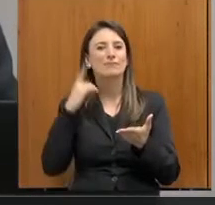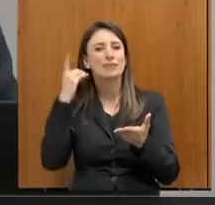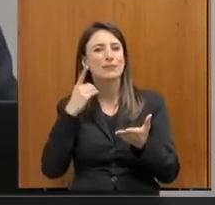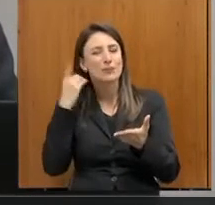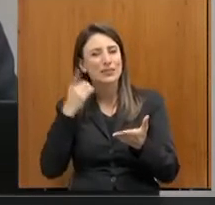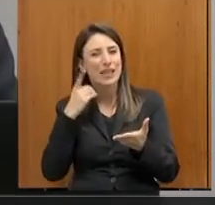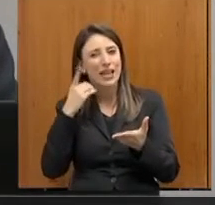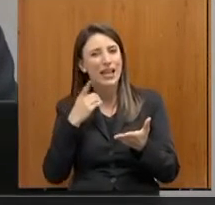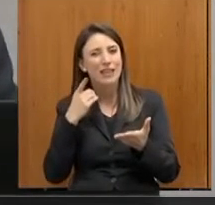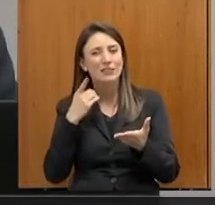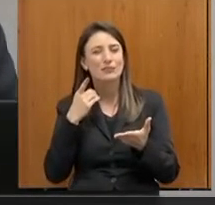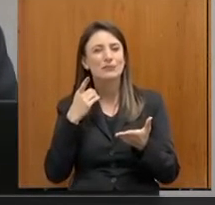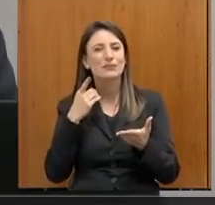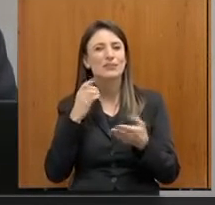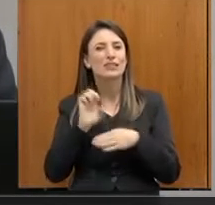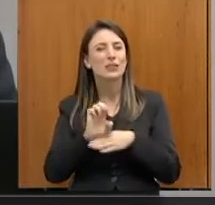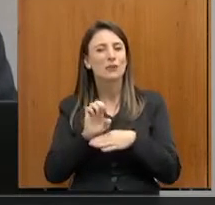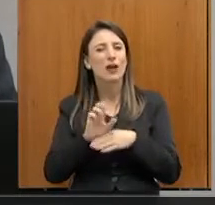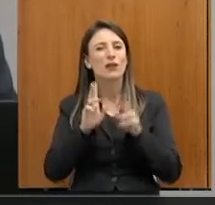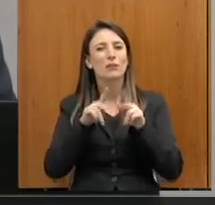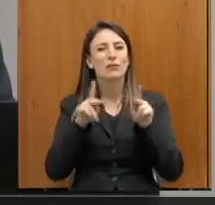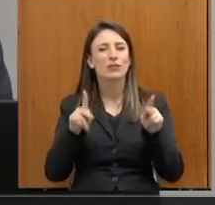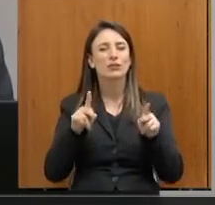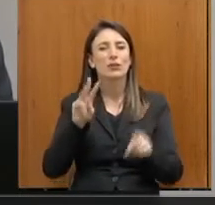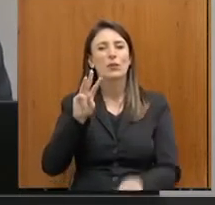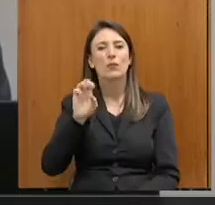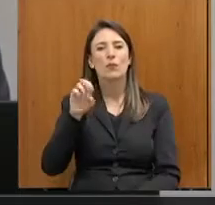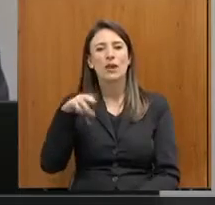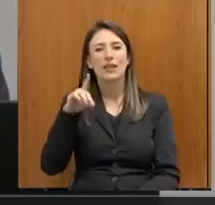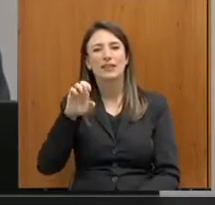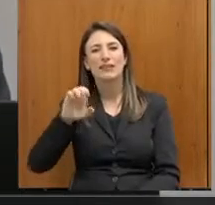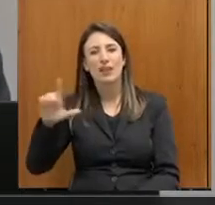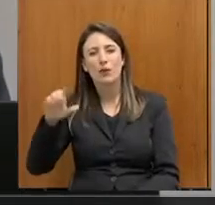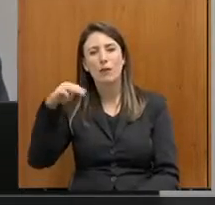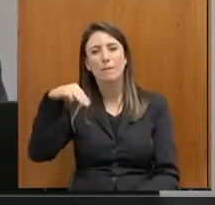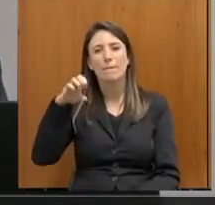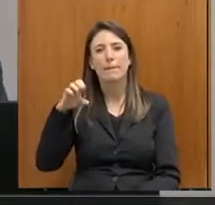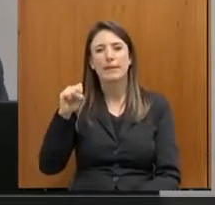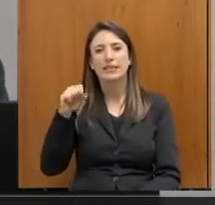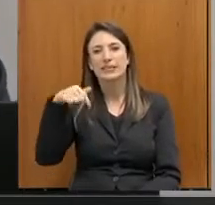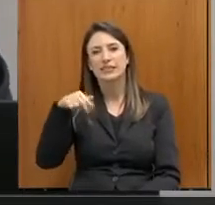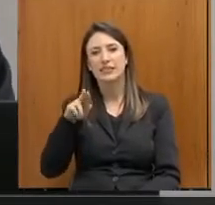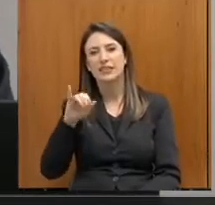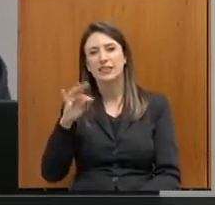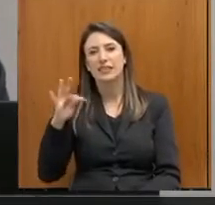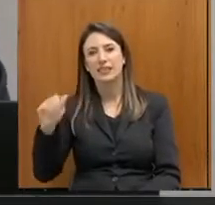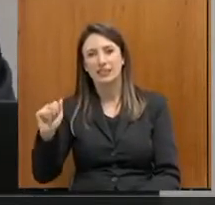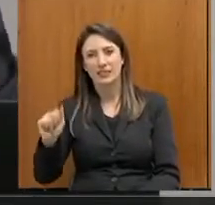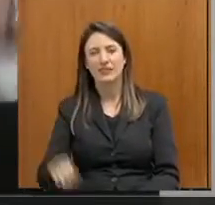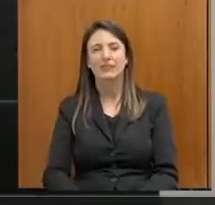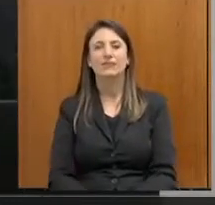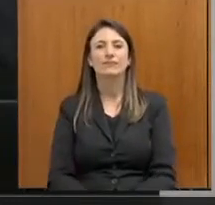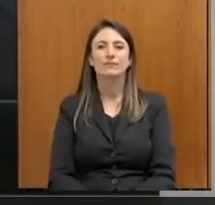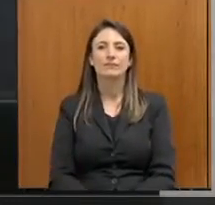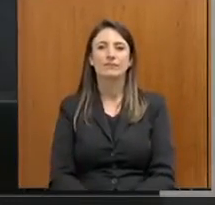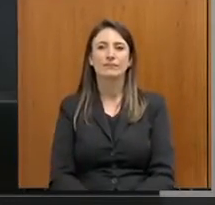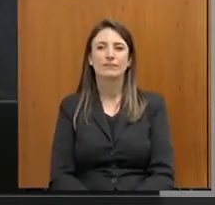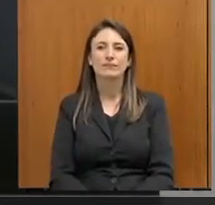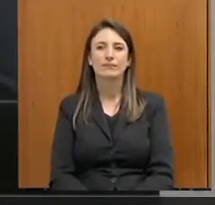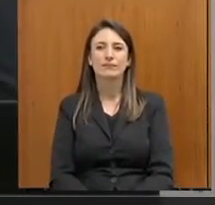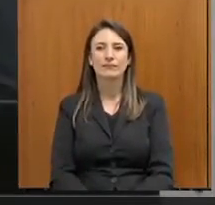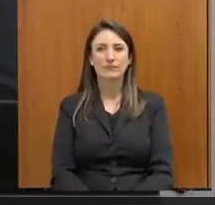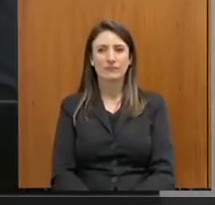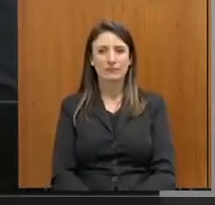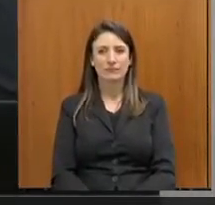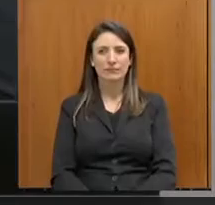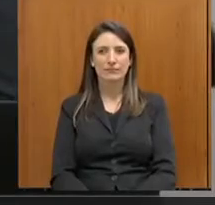nosso deputado estadual querido amigo professor Wendel Mesquita E aí se